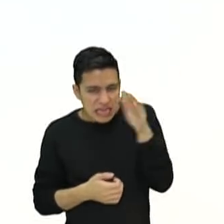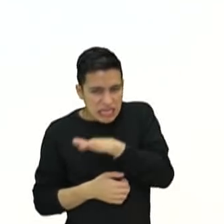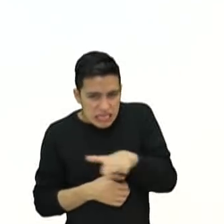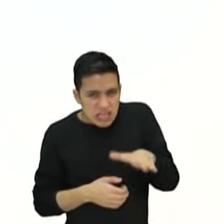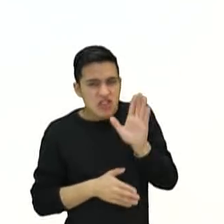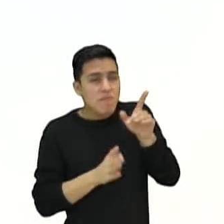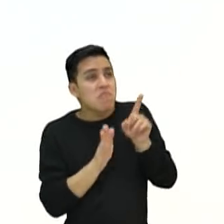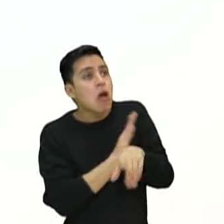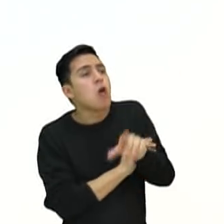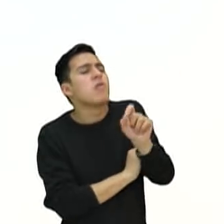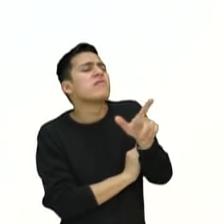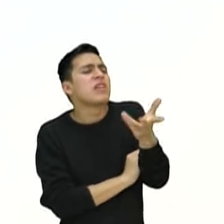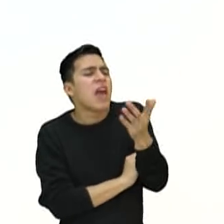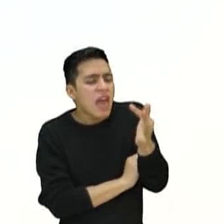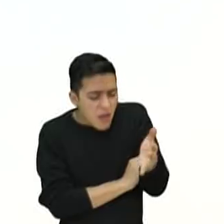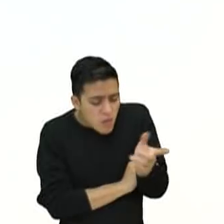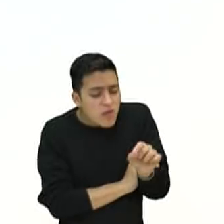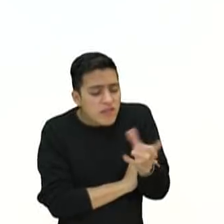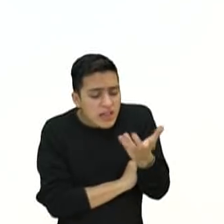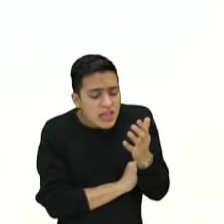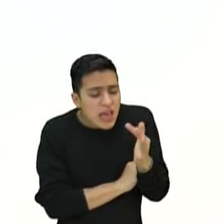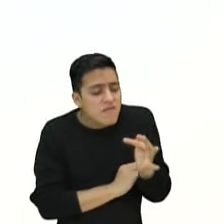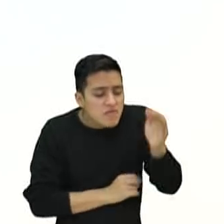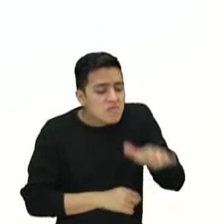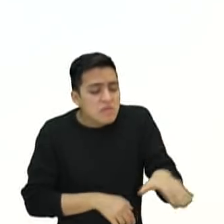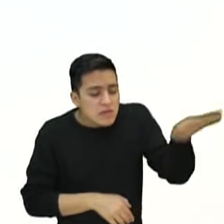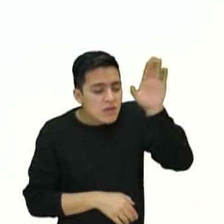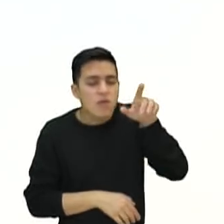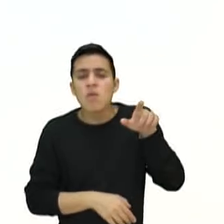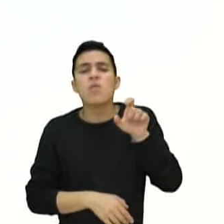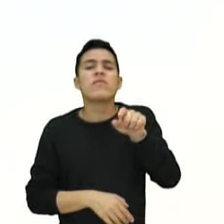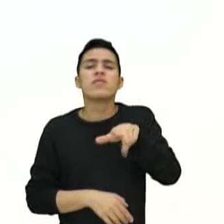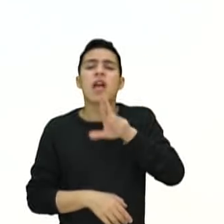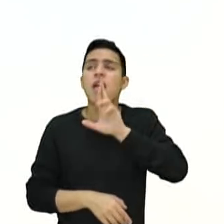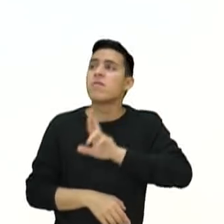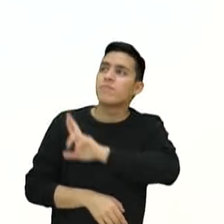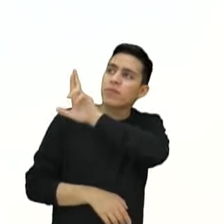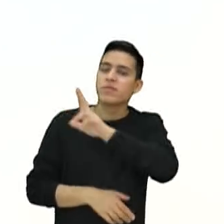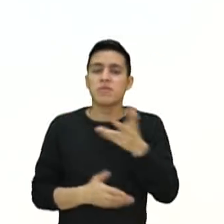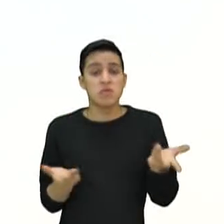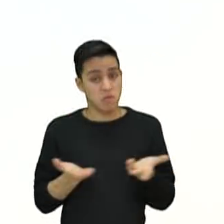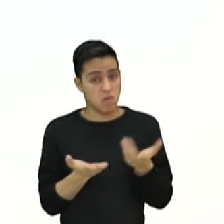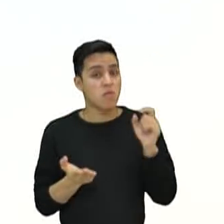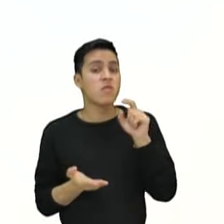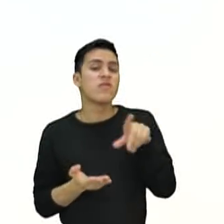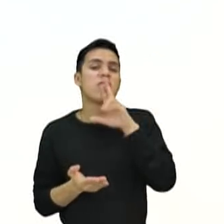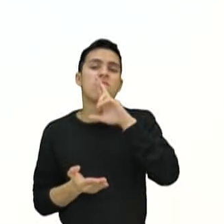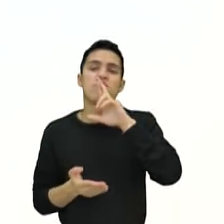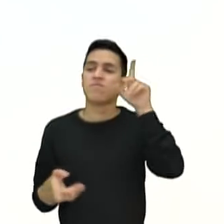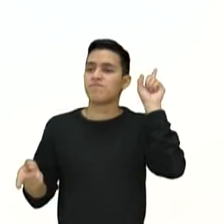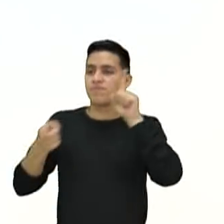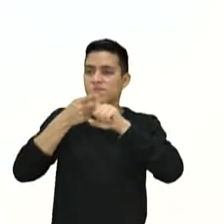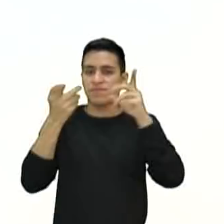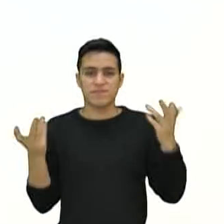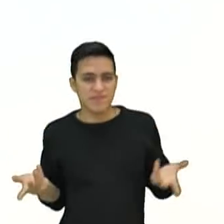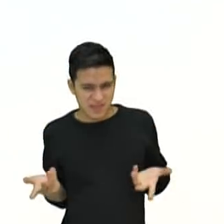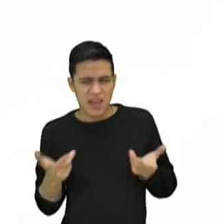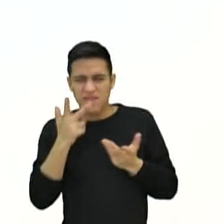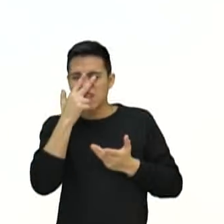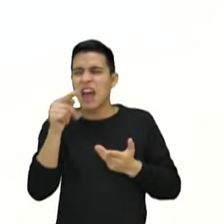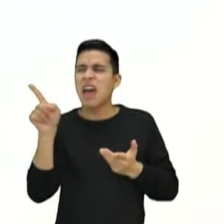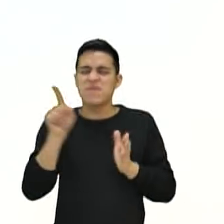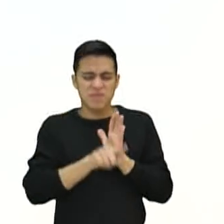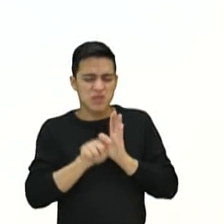você queria ser? O que respondeu naquela época e hoje? O que responderia? O que acha dessa pergunta